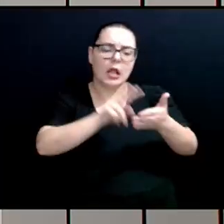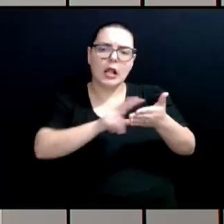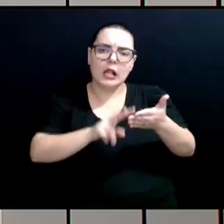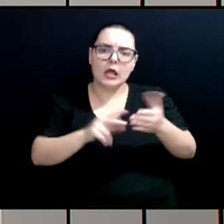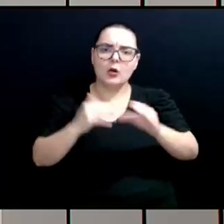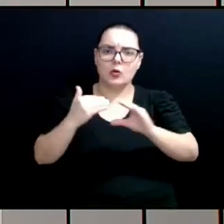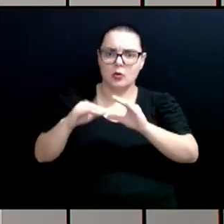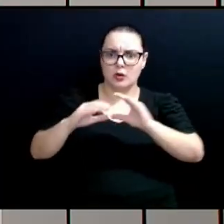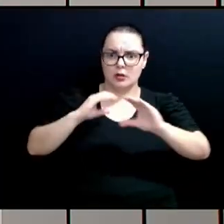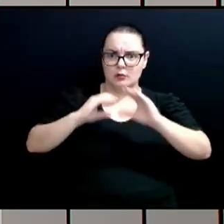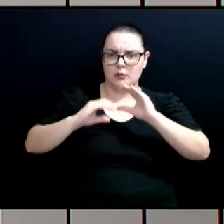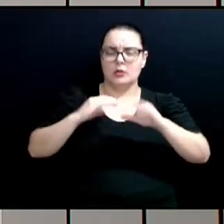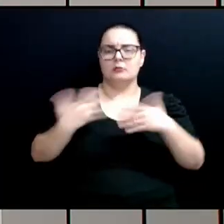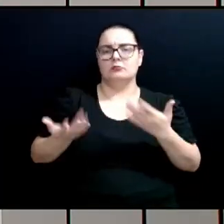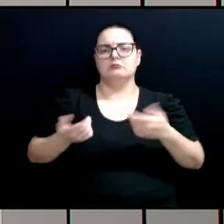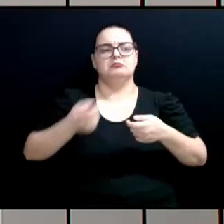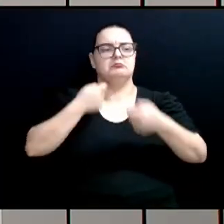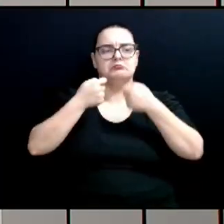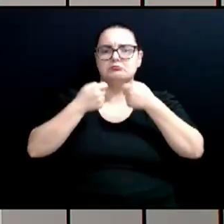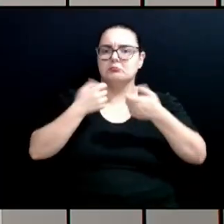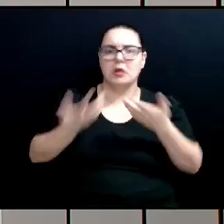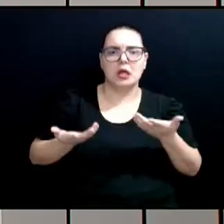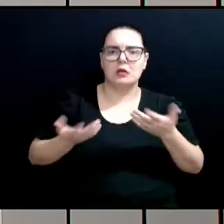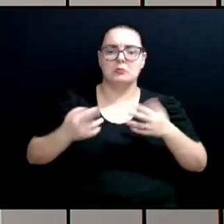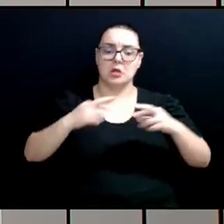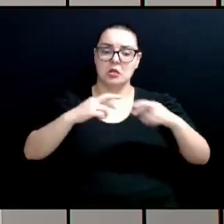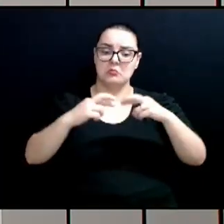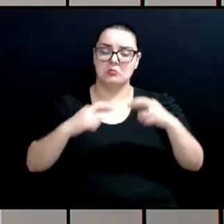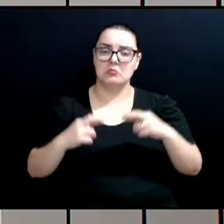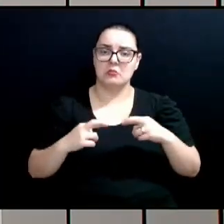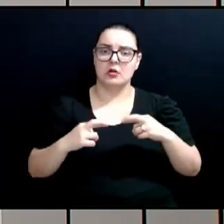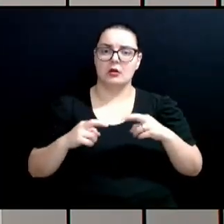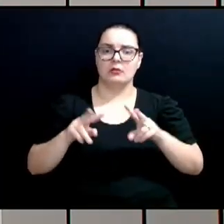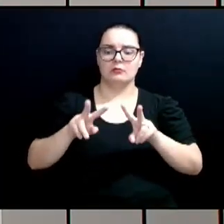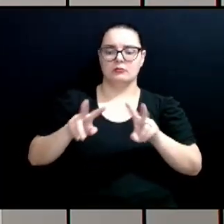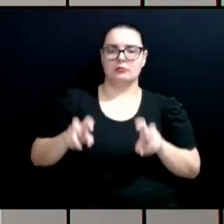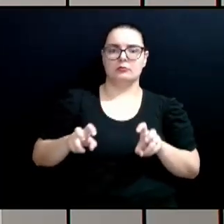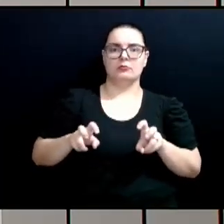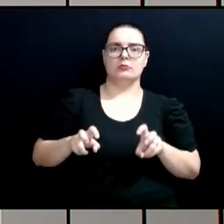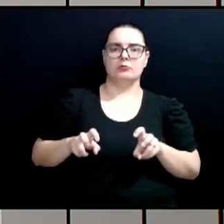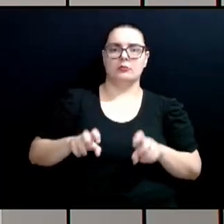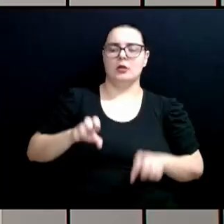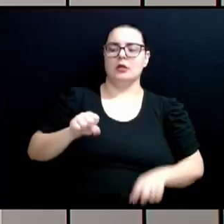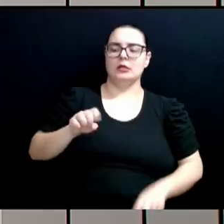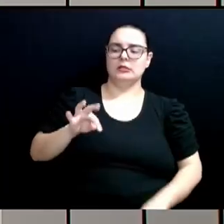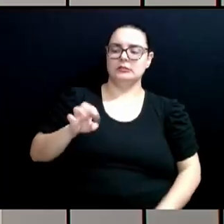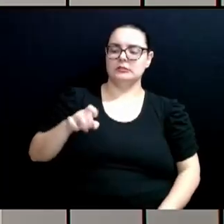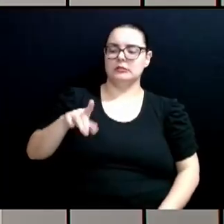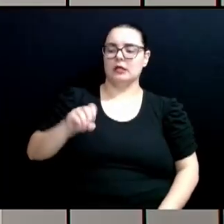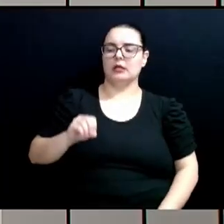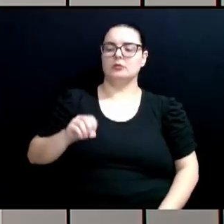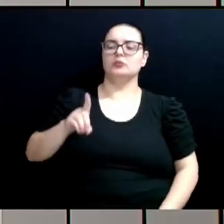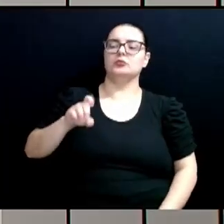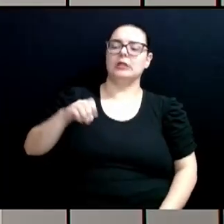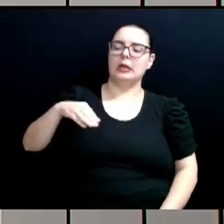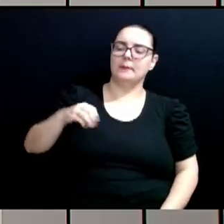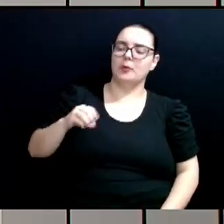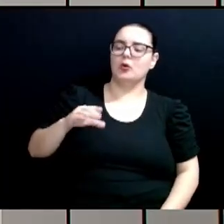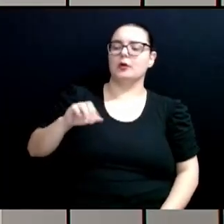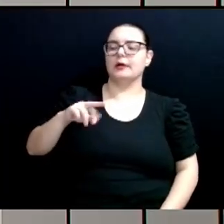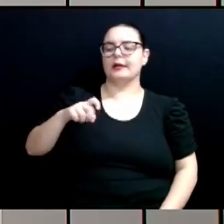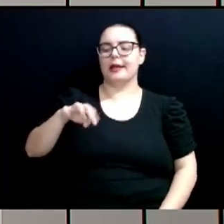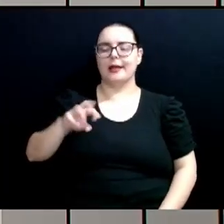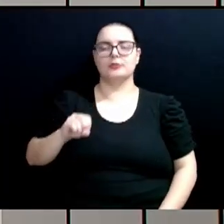comunicação, reportagens, análises com o termo Estado Democrático de Direito. E ele ganha